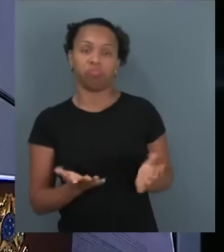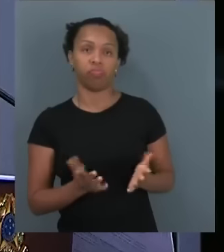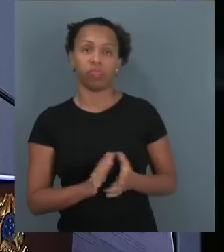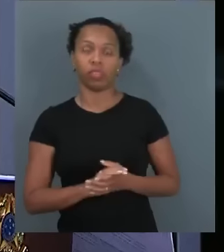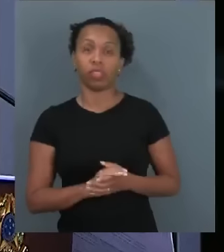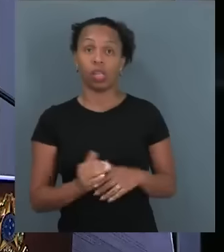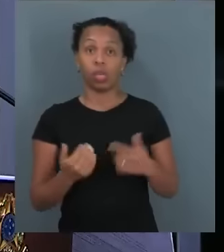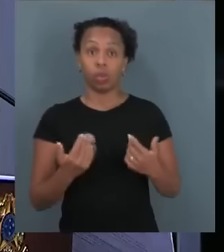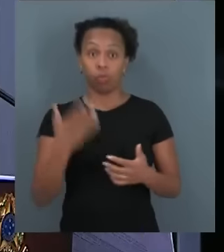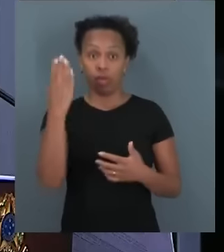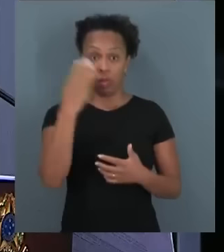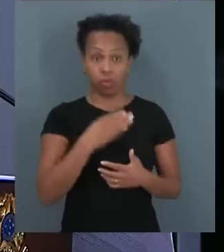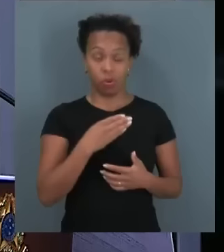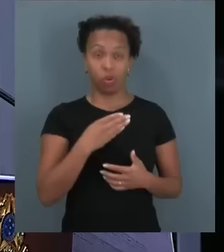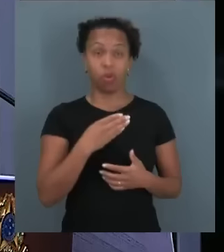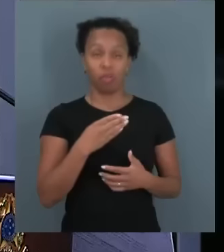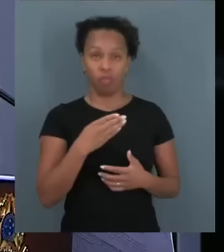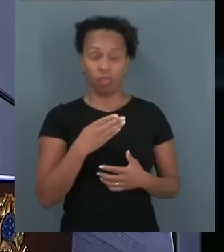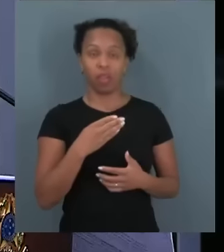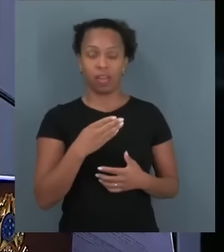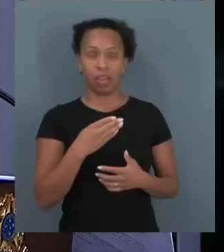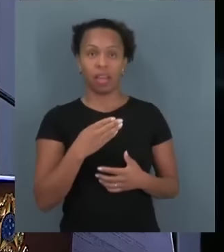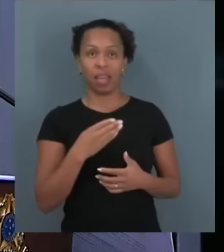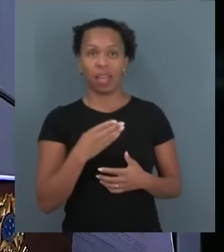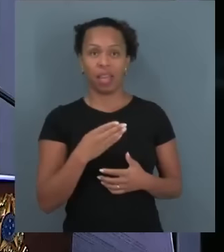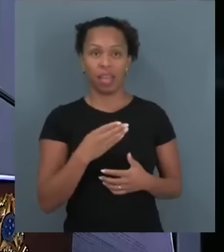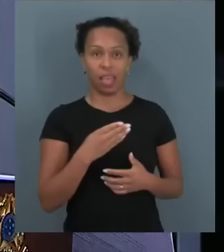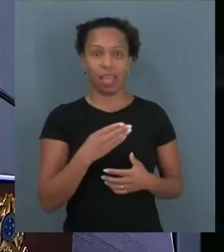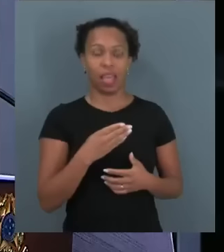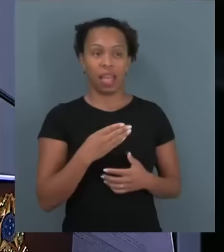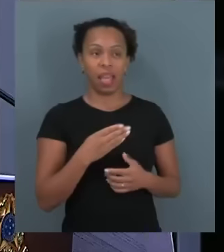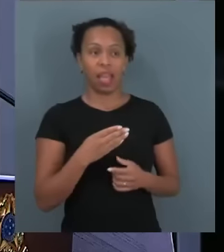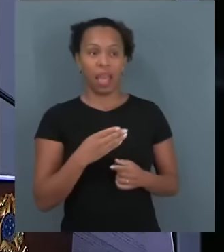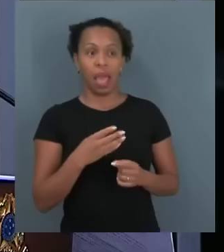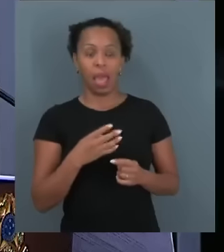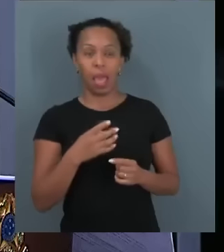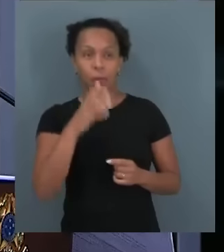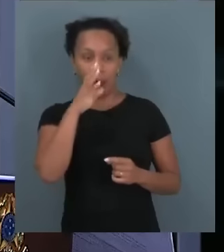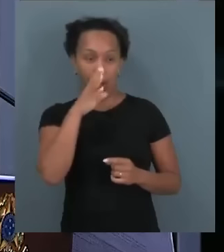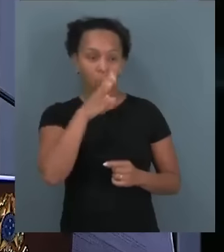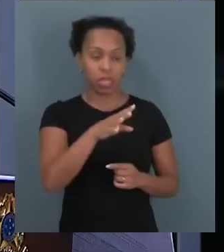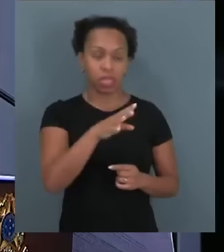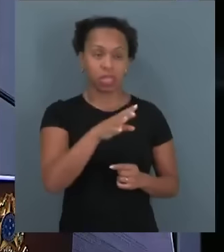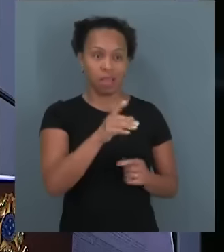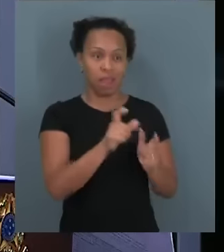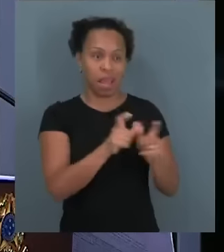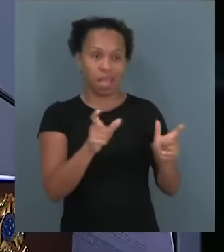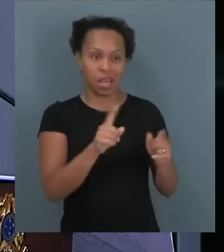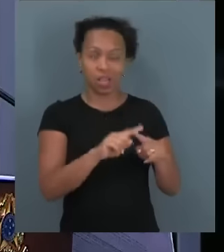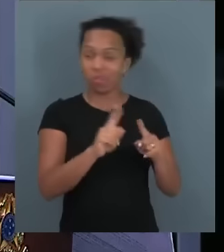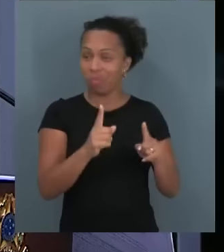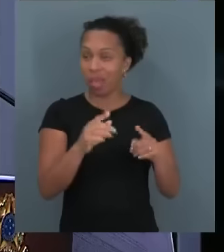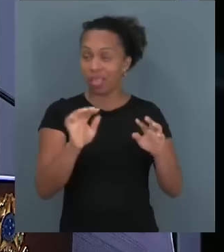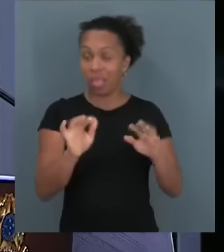prova servia à acusação, era prova robusta. Quando a prova contrariava a